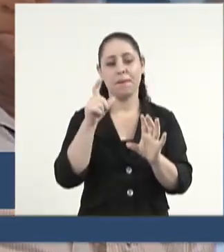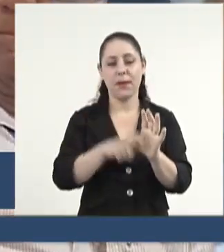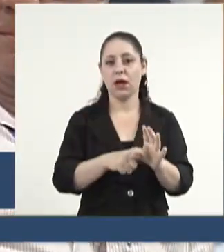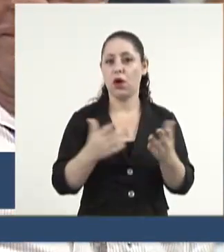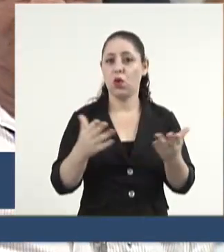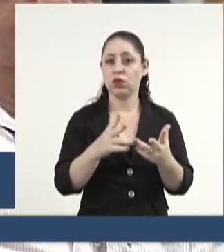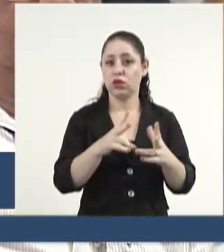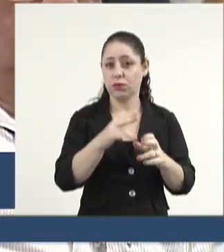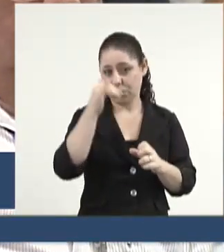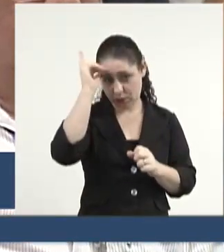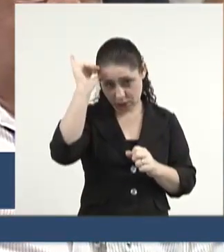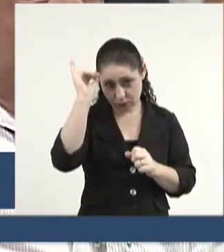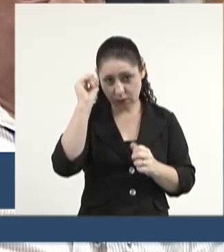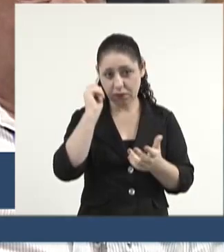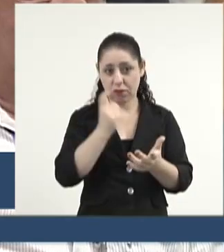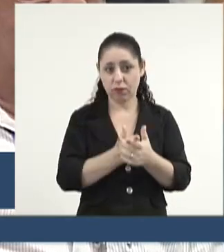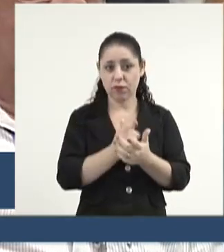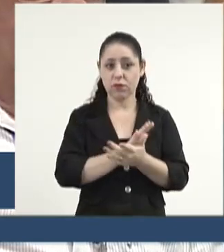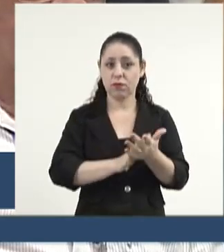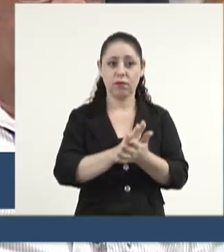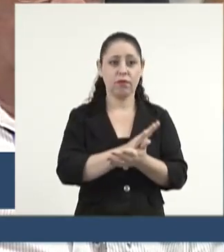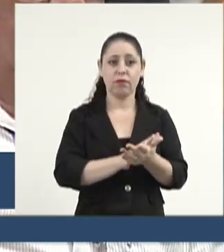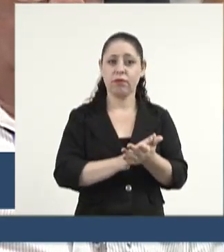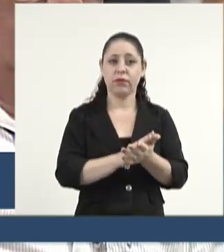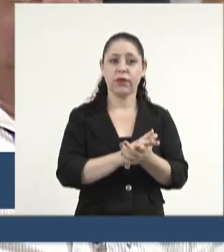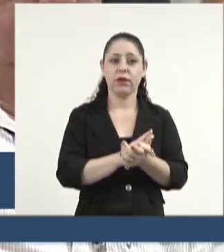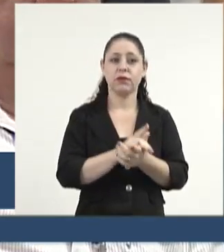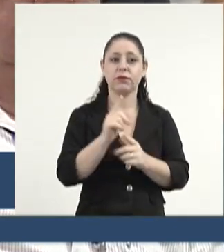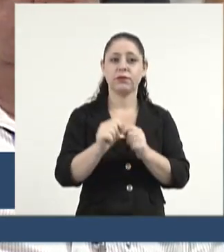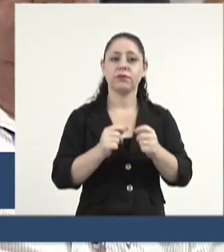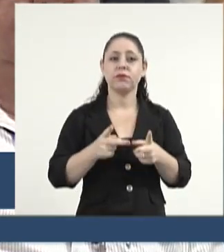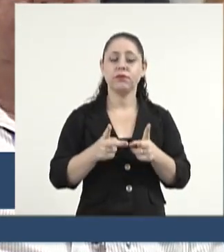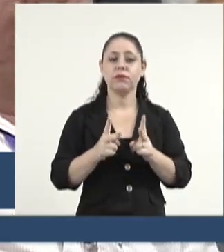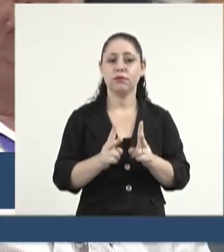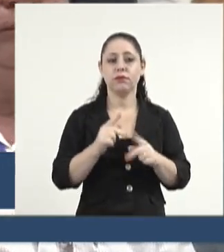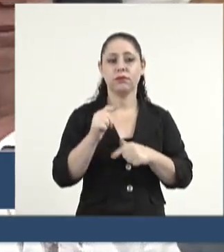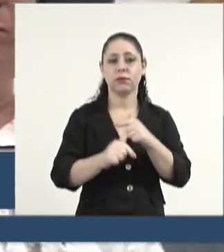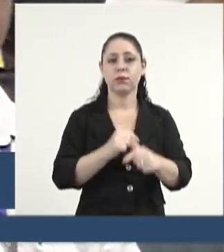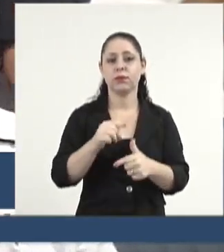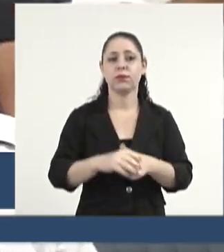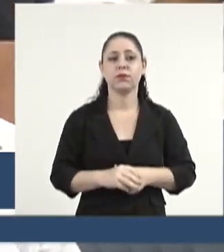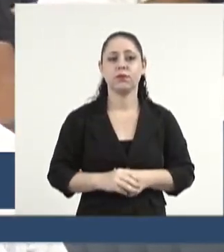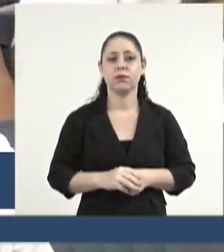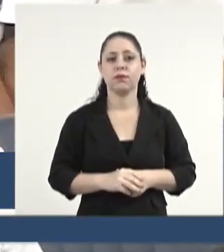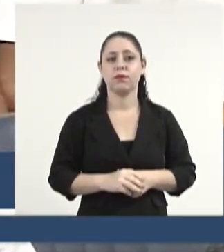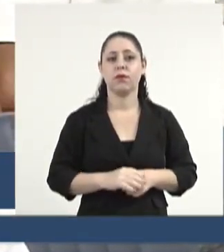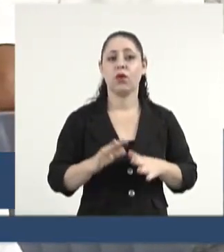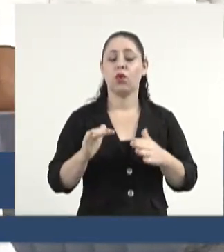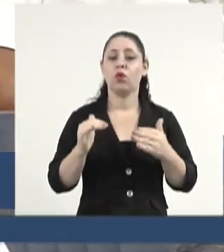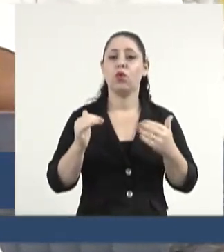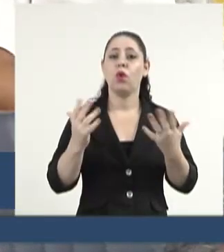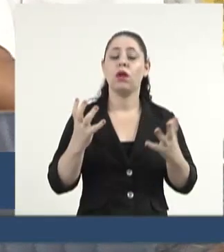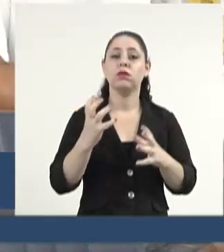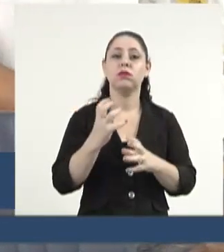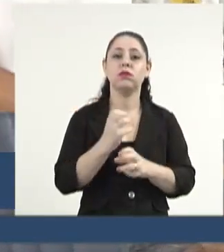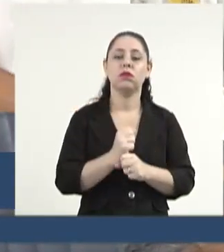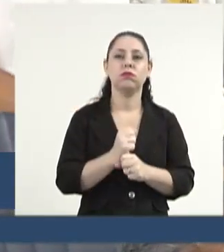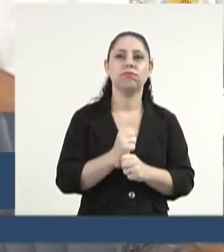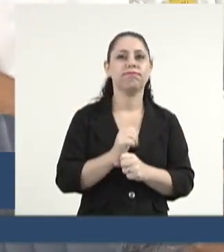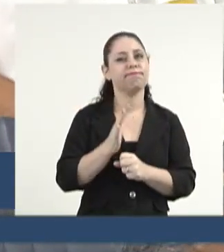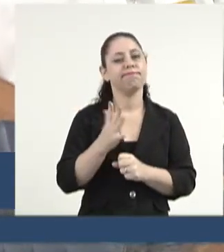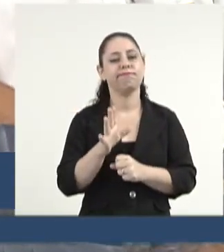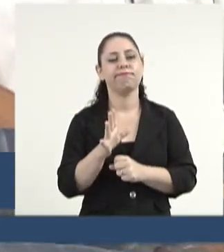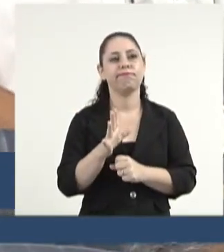atividade pecuária, você não paga mais nem os custos para manter a atividade. Com isso, quando você soma, dá quase